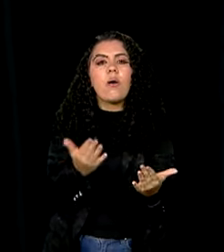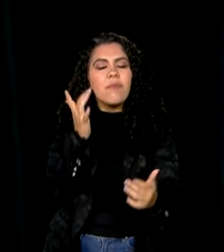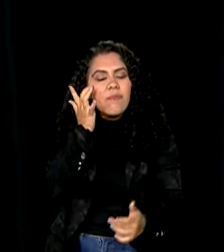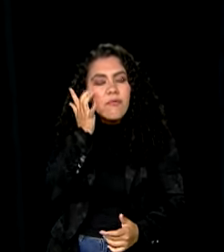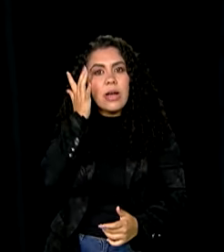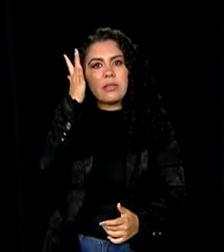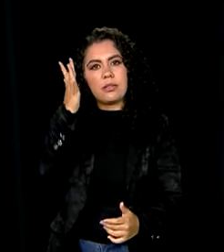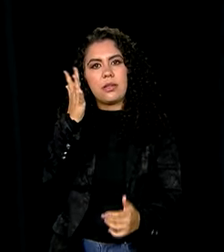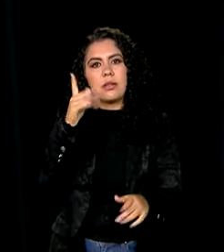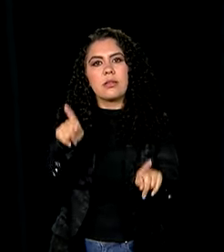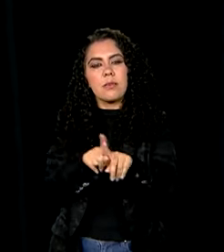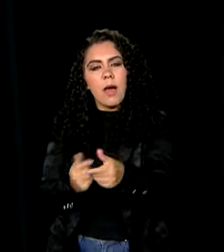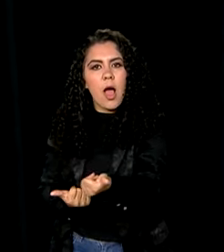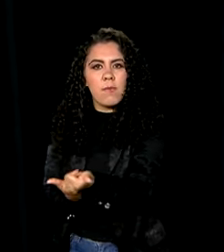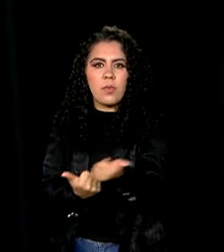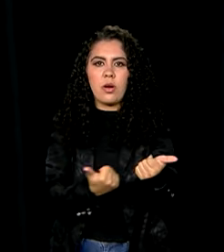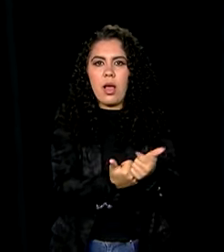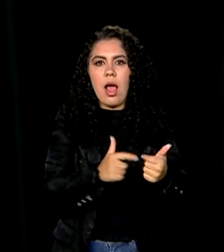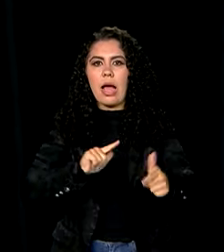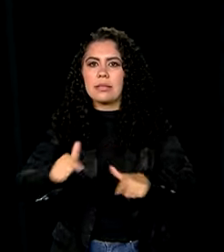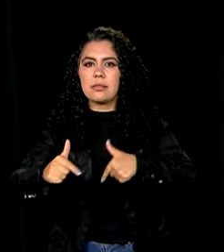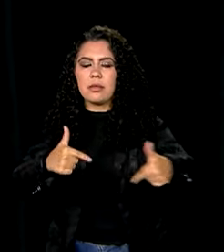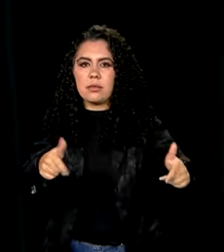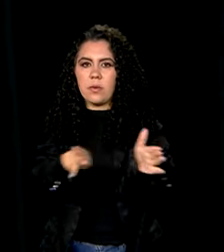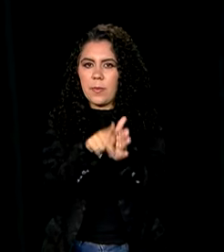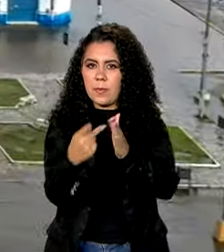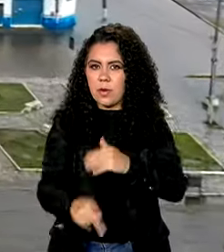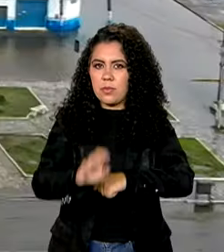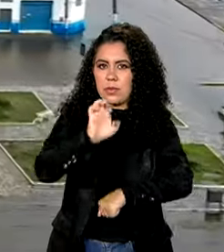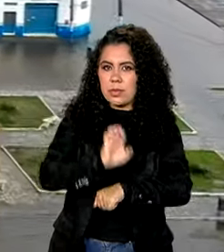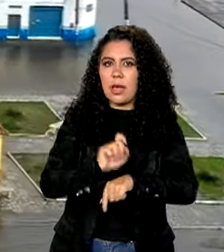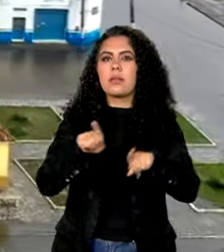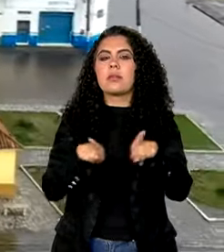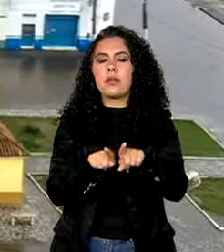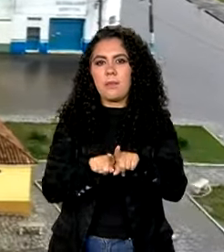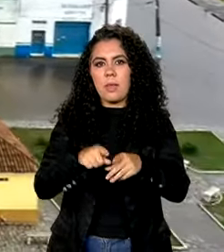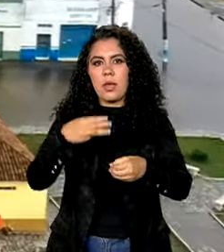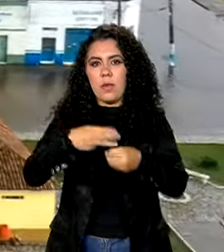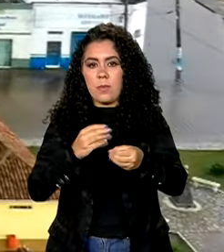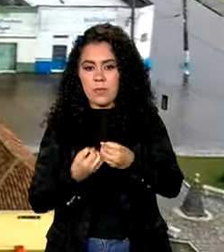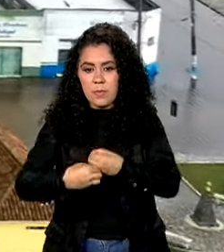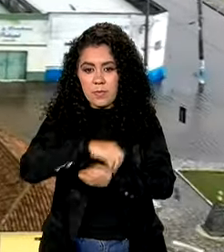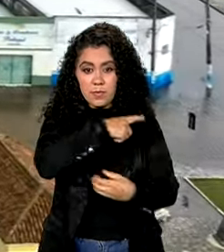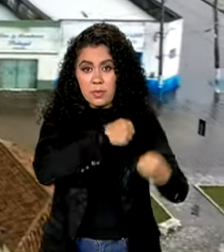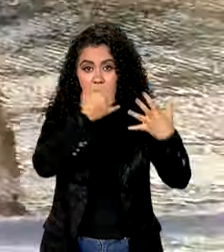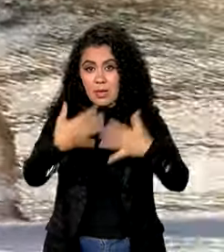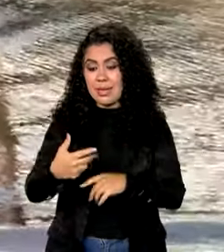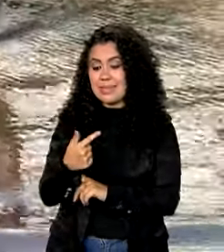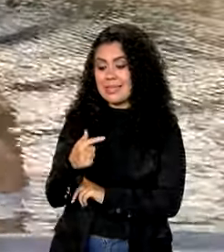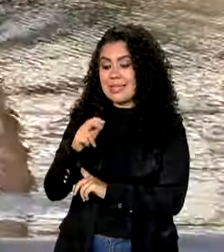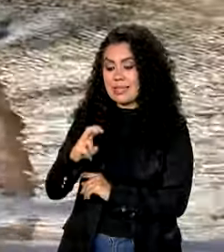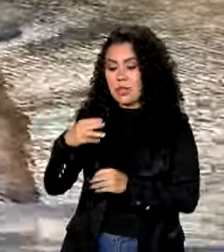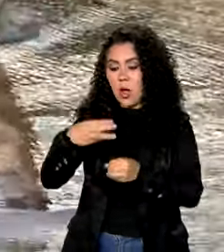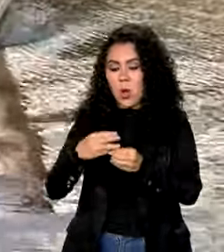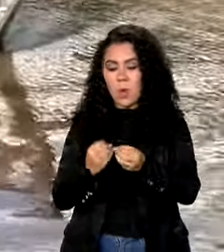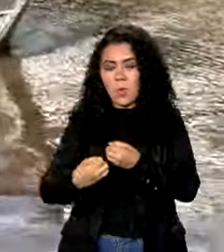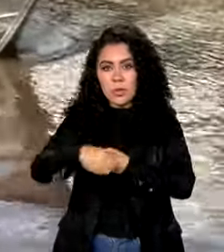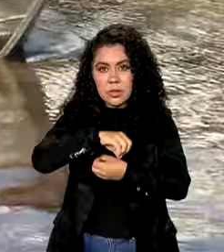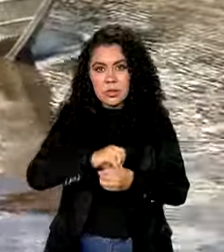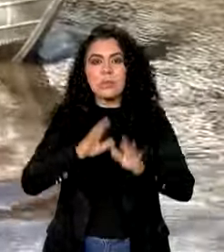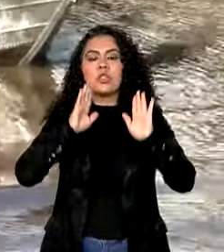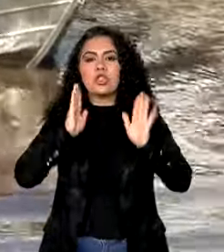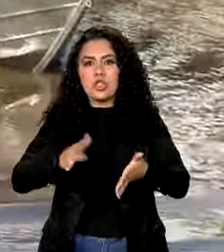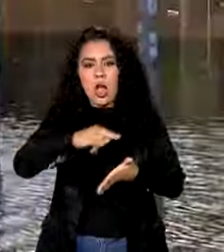apoiar as iniciativas do governo do estado e das prefeituras. 75 municípios gaúchos já entraram com